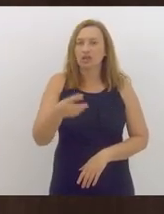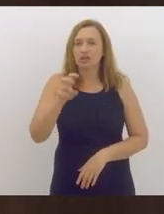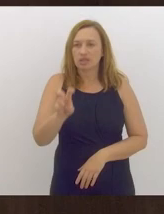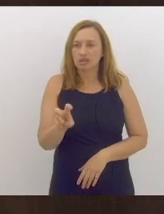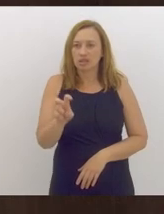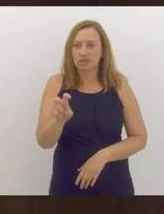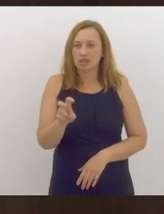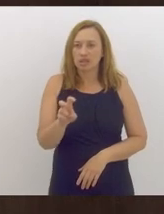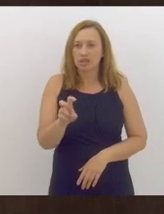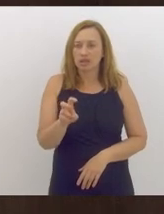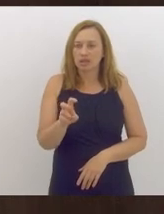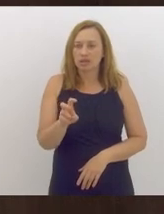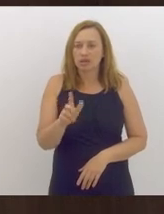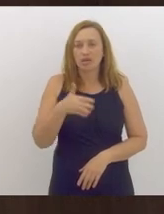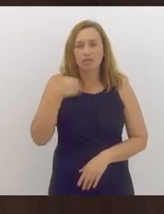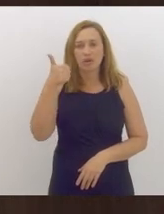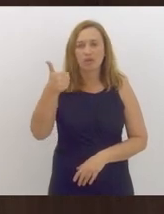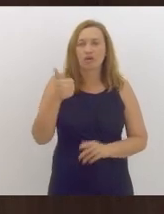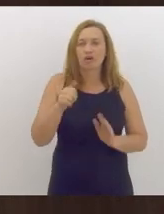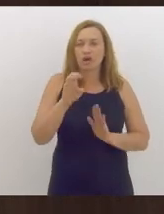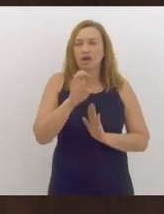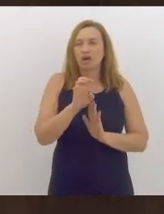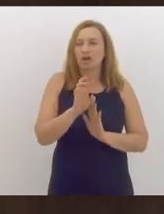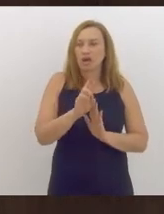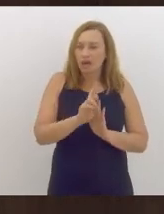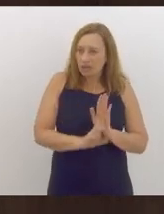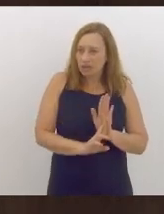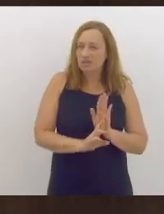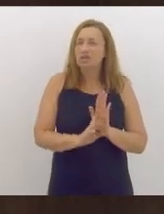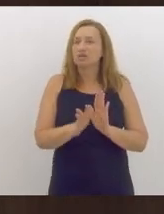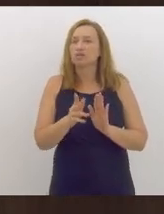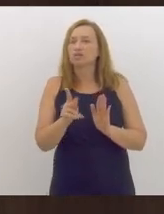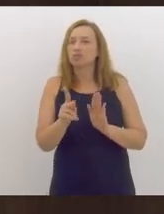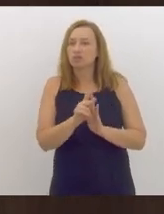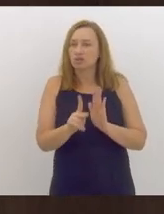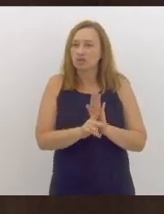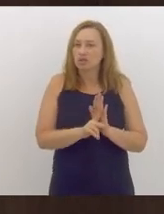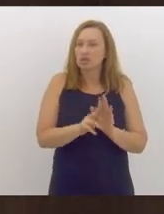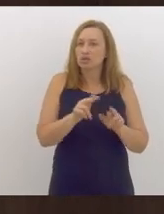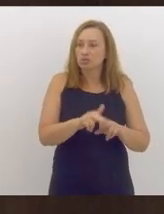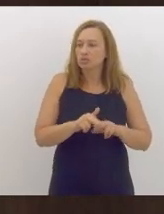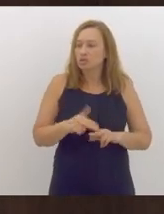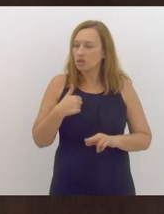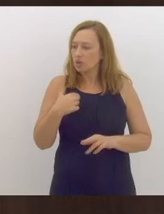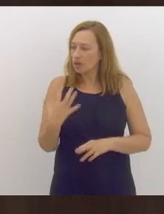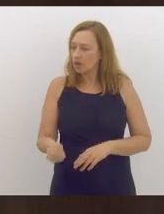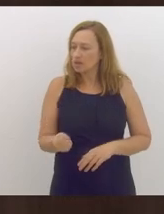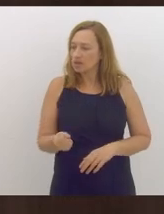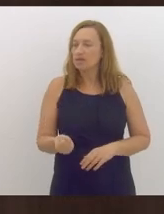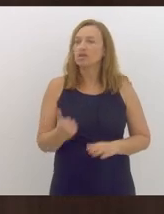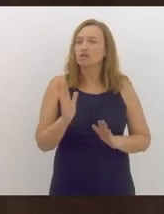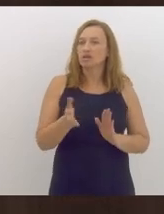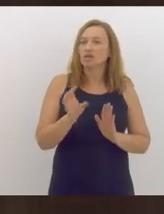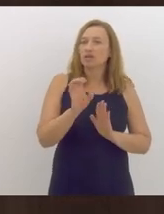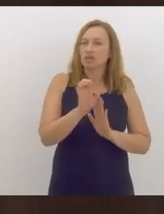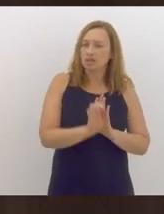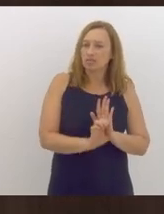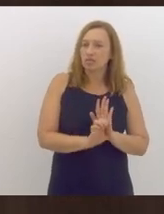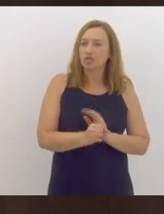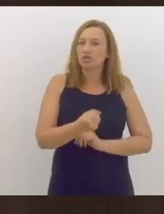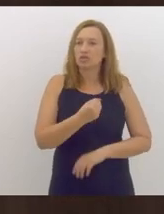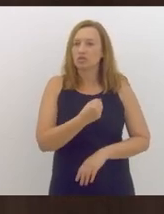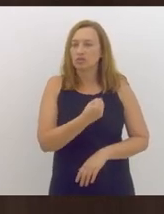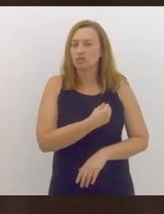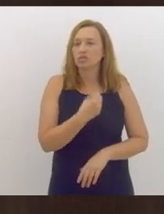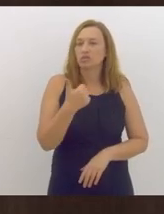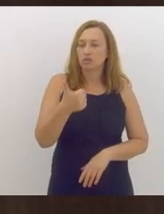5 aprimoram a redação do projeto, motivo pelo qual as acolho. Já as emendas de número 1 e